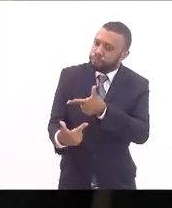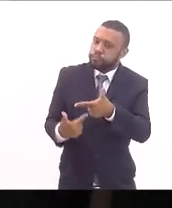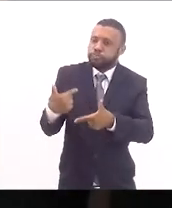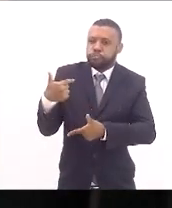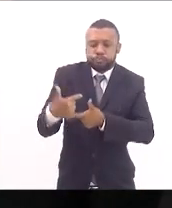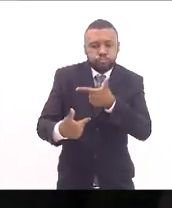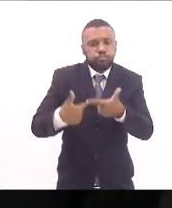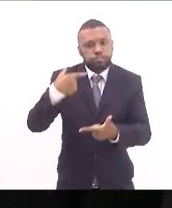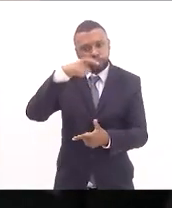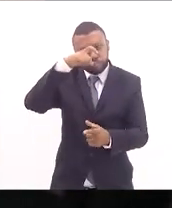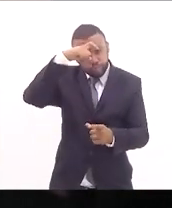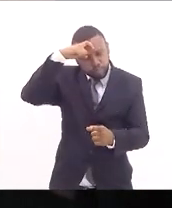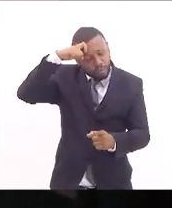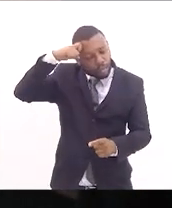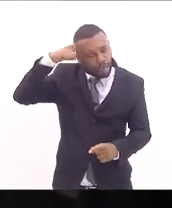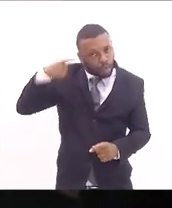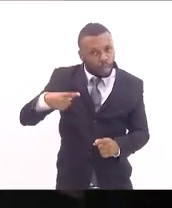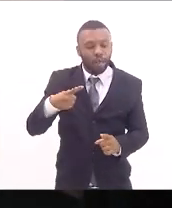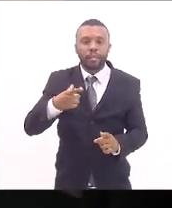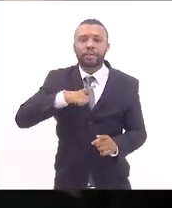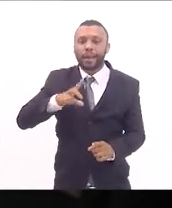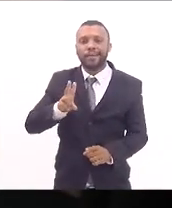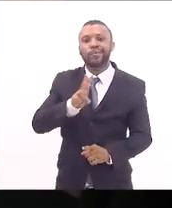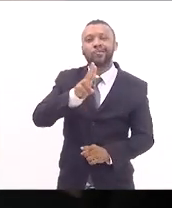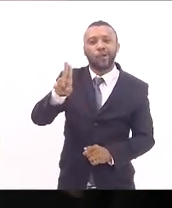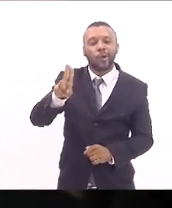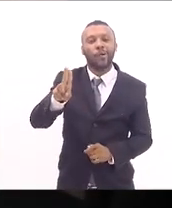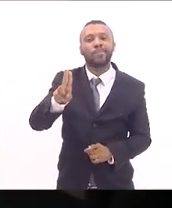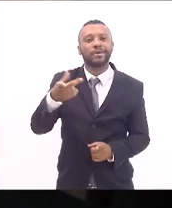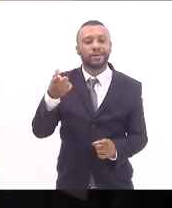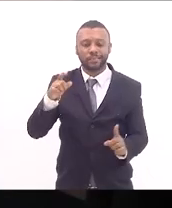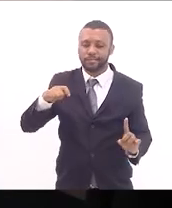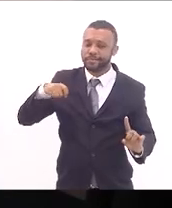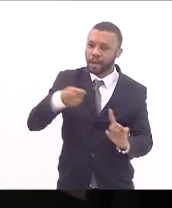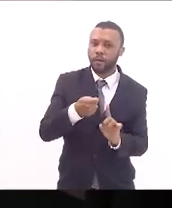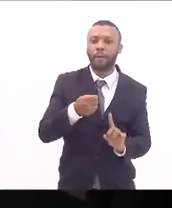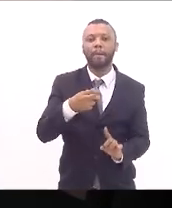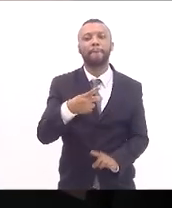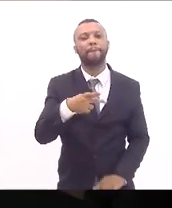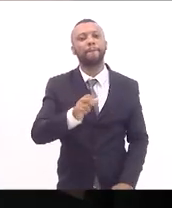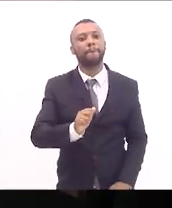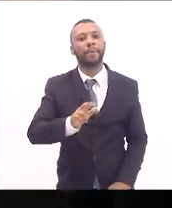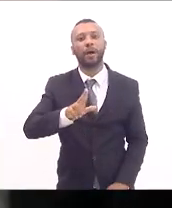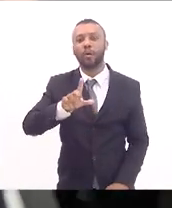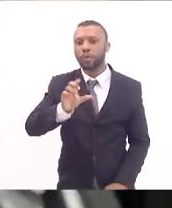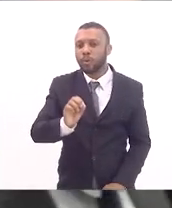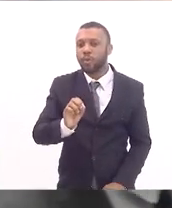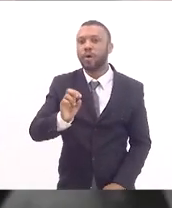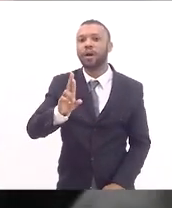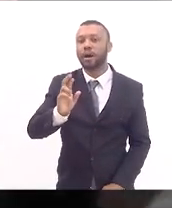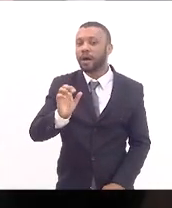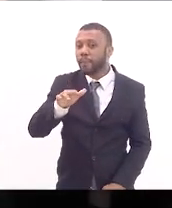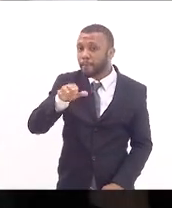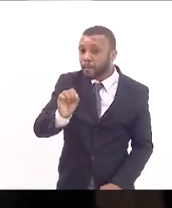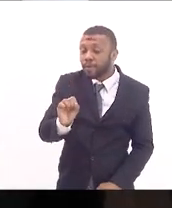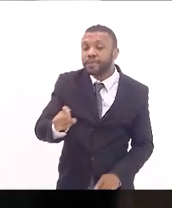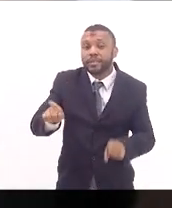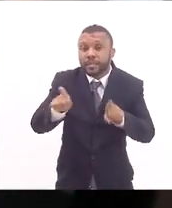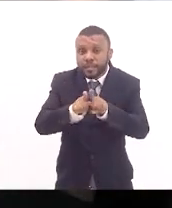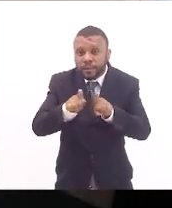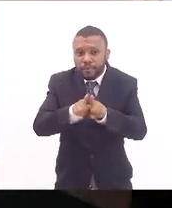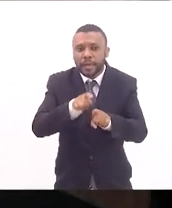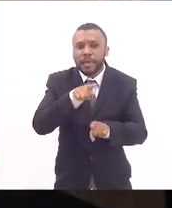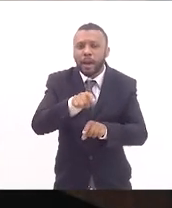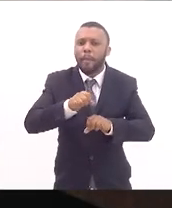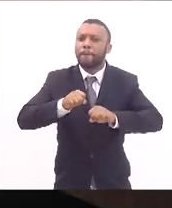tem nome e sobrenome Paulo Ramos E além disso já que é um